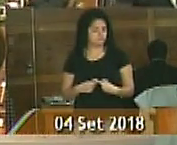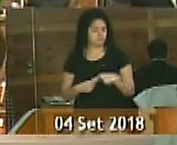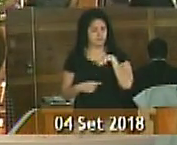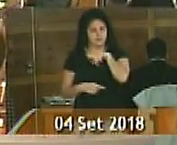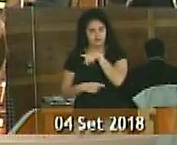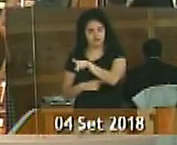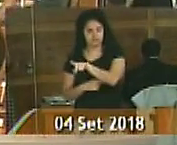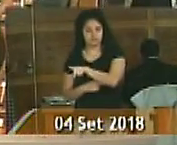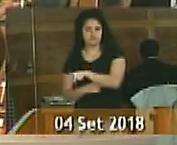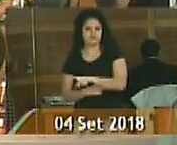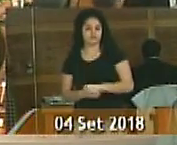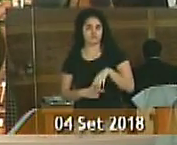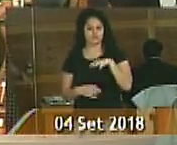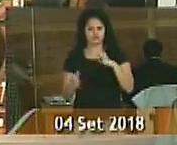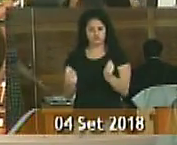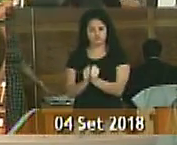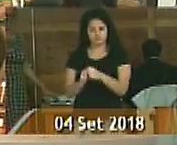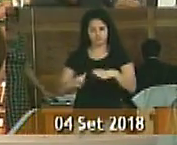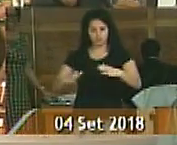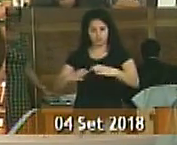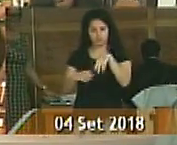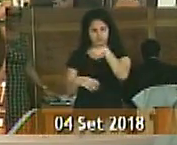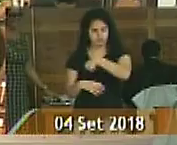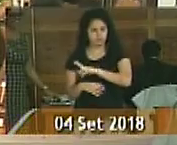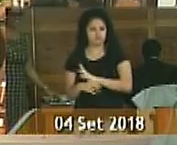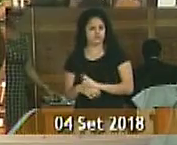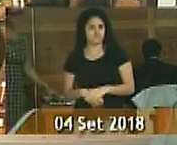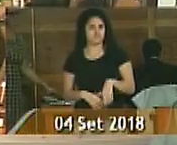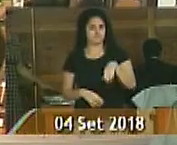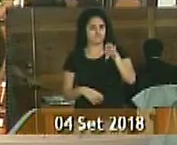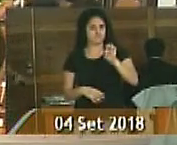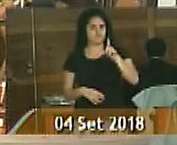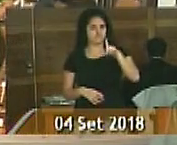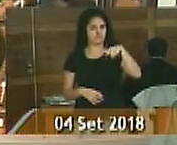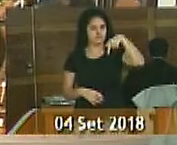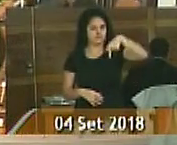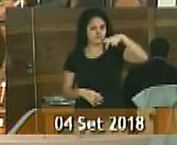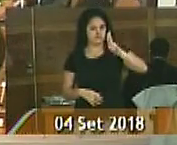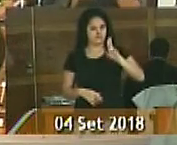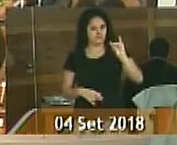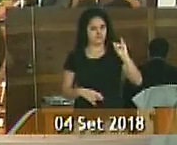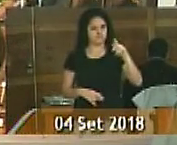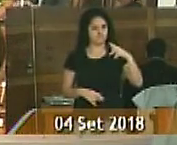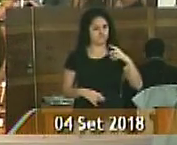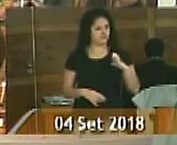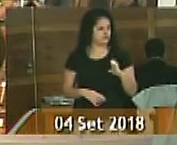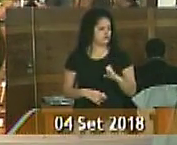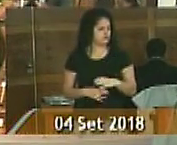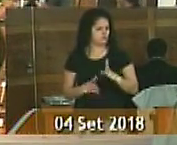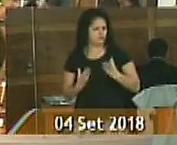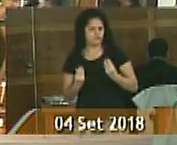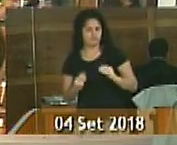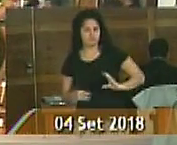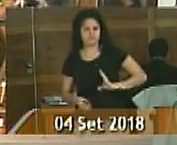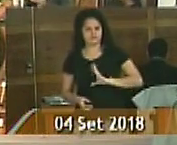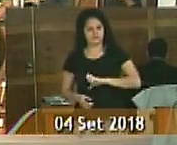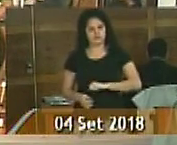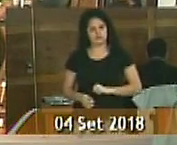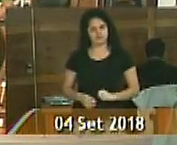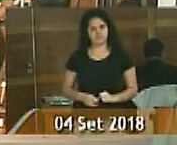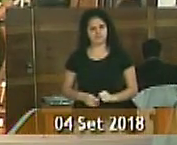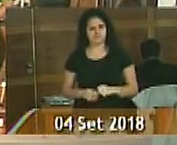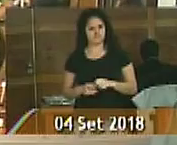ele, com o seu grupo, com a equipe, né, que com muito amor se